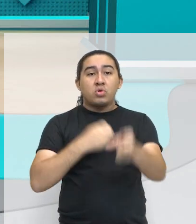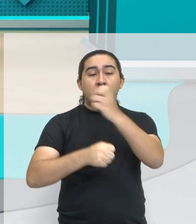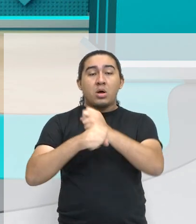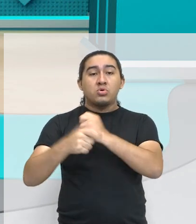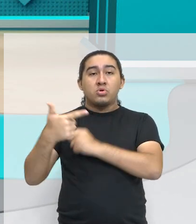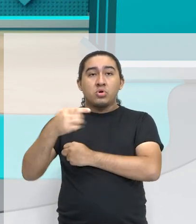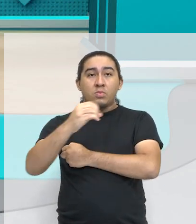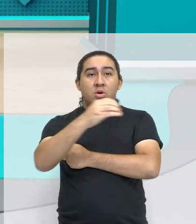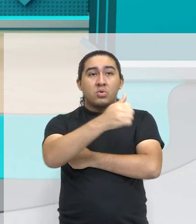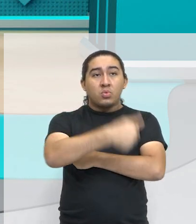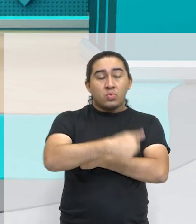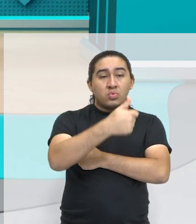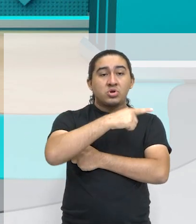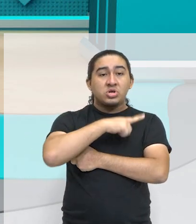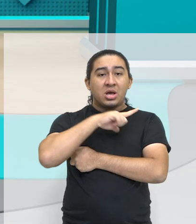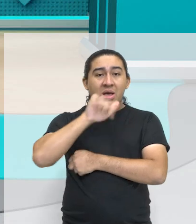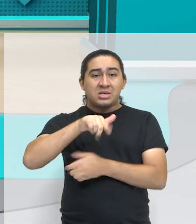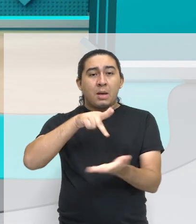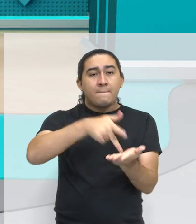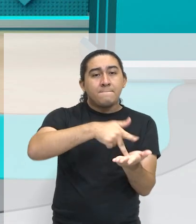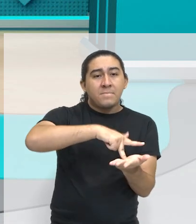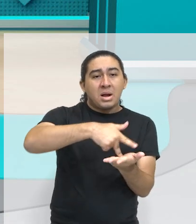Balé Folclórico do Amazonas, a